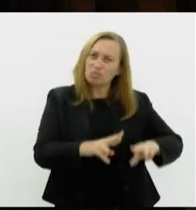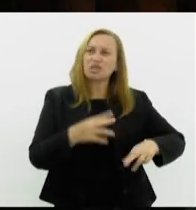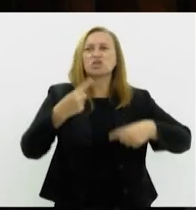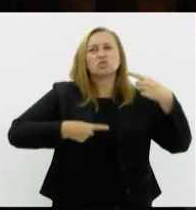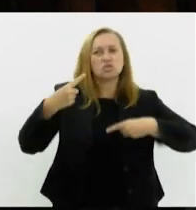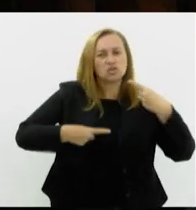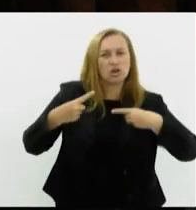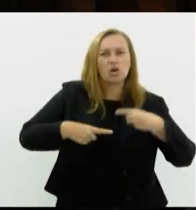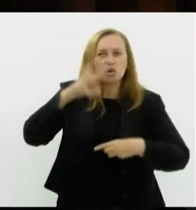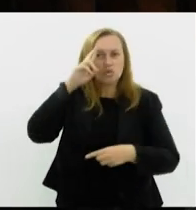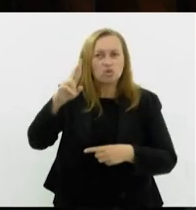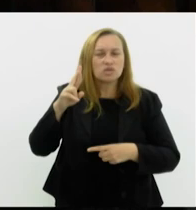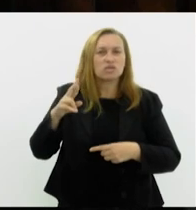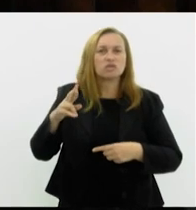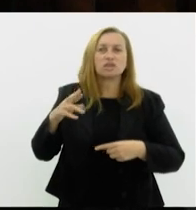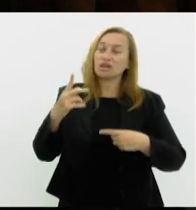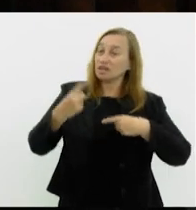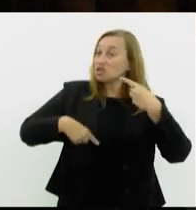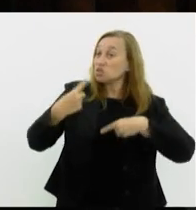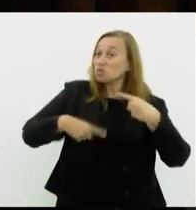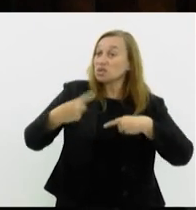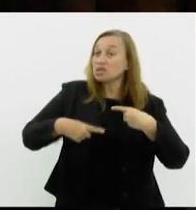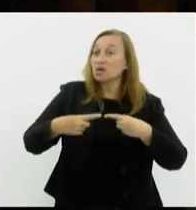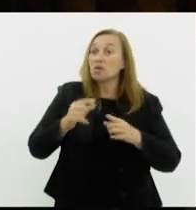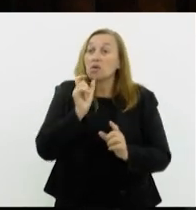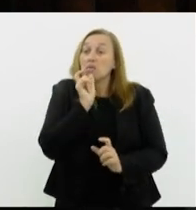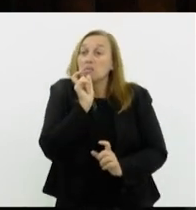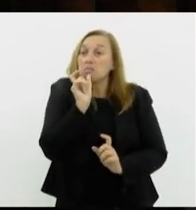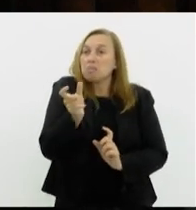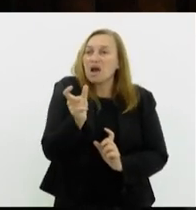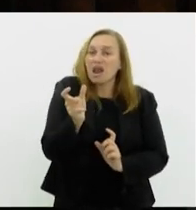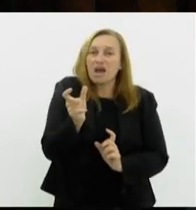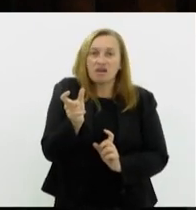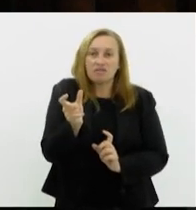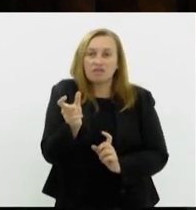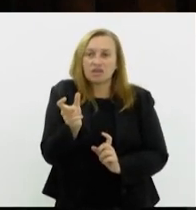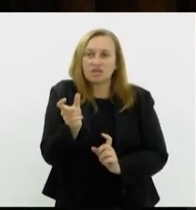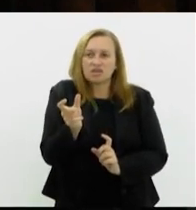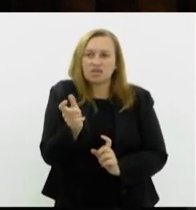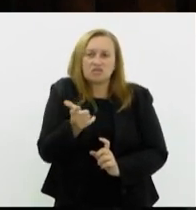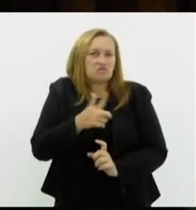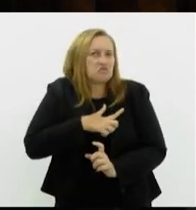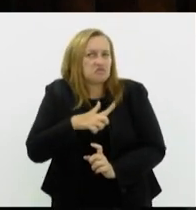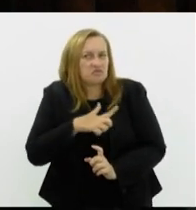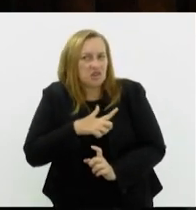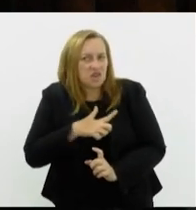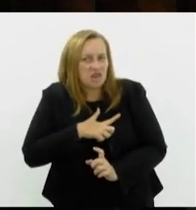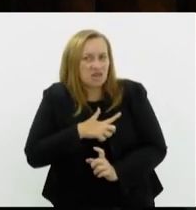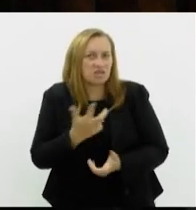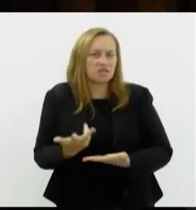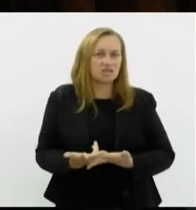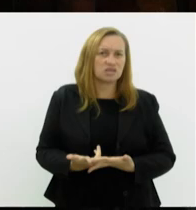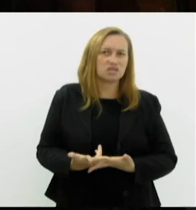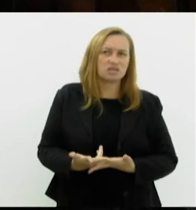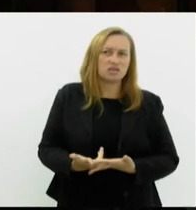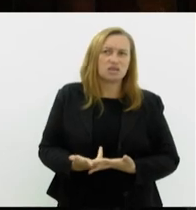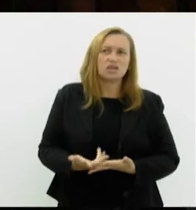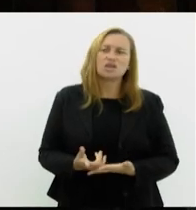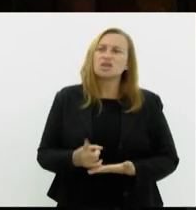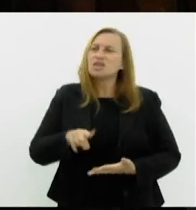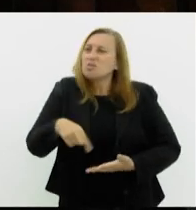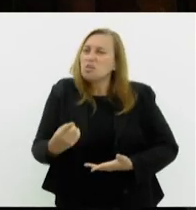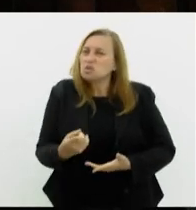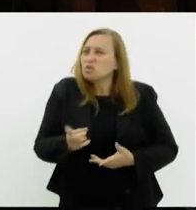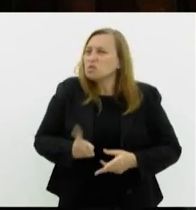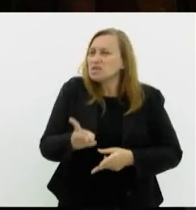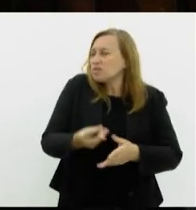Excelência está incitando uma discussão com palavras de baixíssimo nível, inclusive, ofensas pessoais, e depois, como sempre faz,